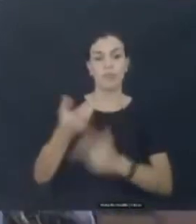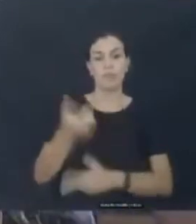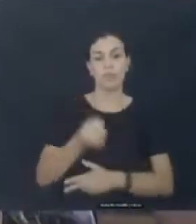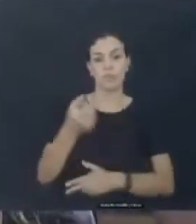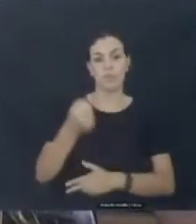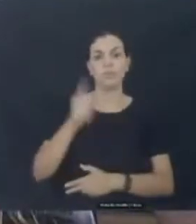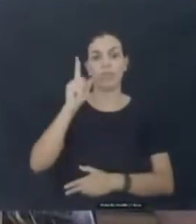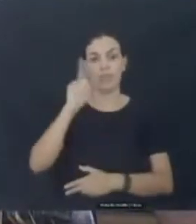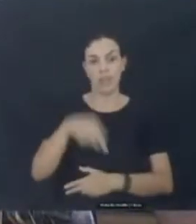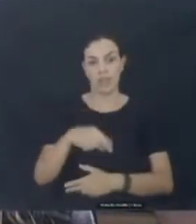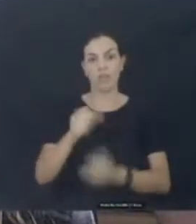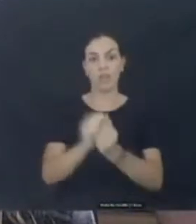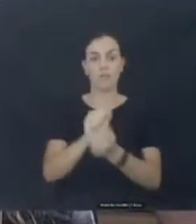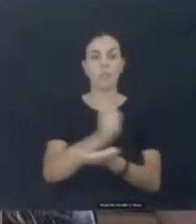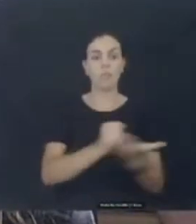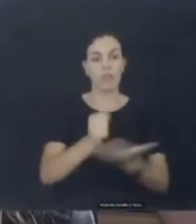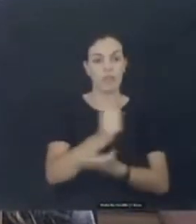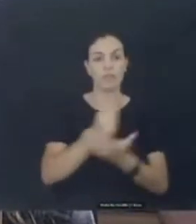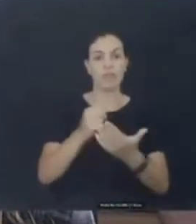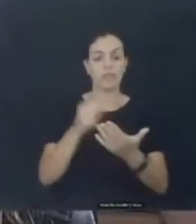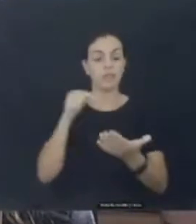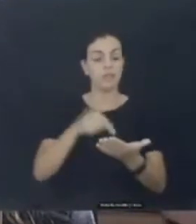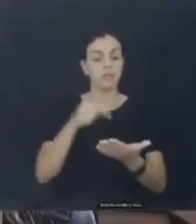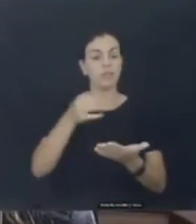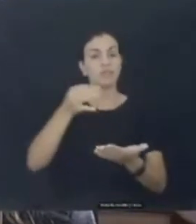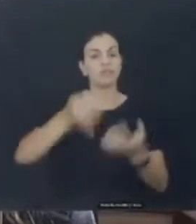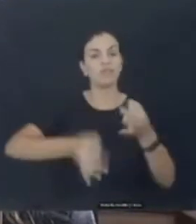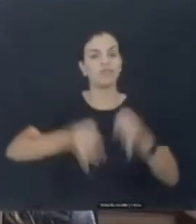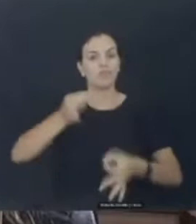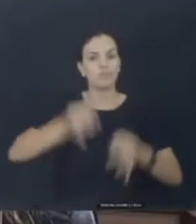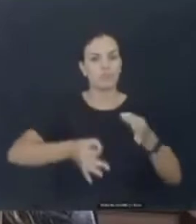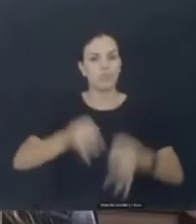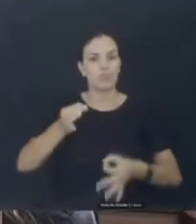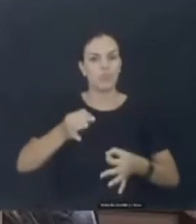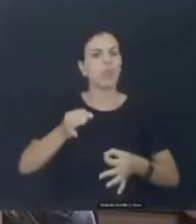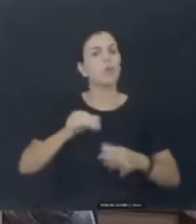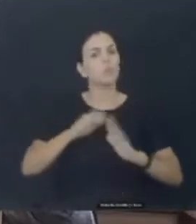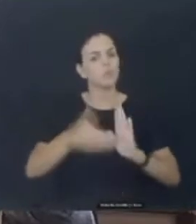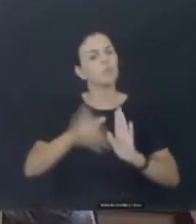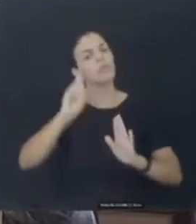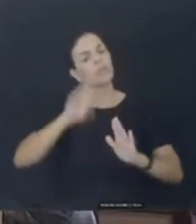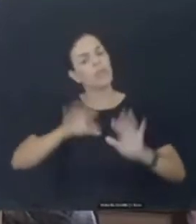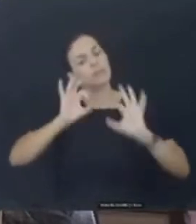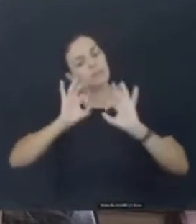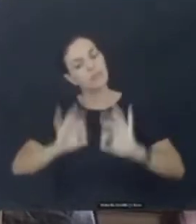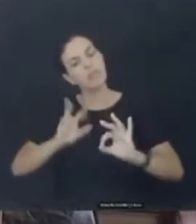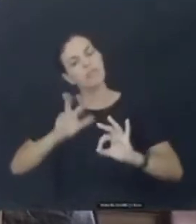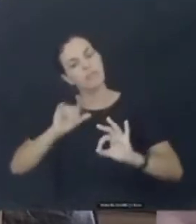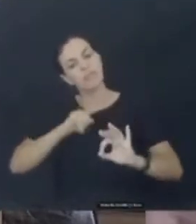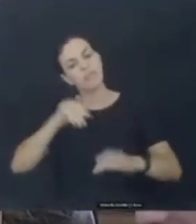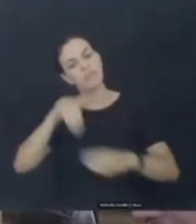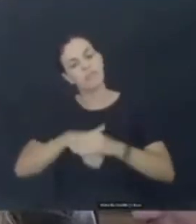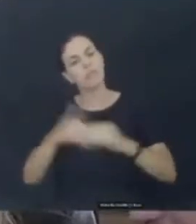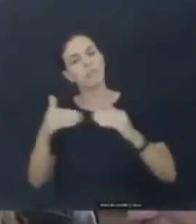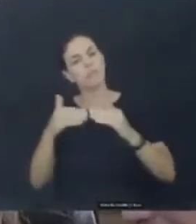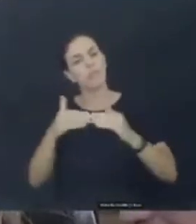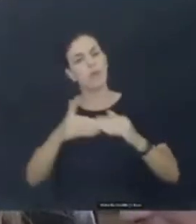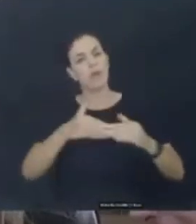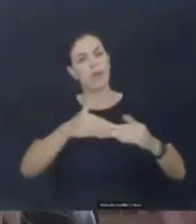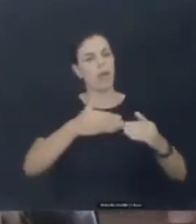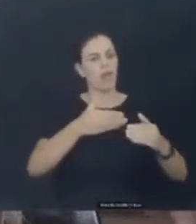justo. O que é justo terá o meu voto favorável, o que não tem cabimento terá o meu